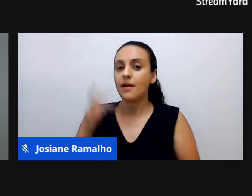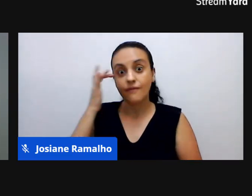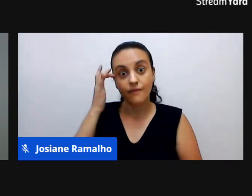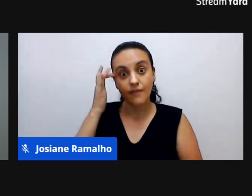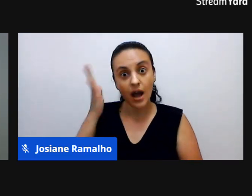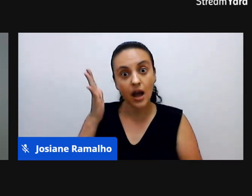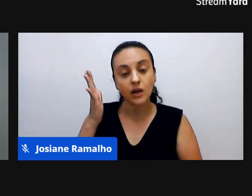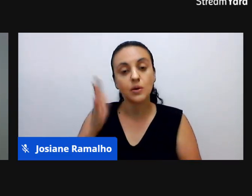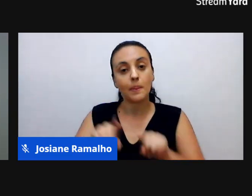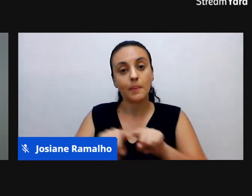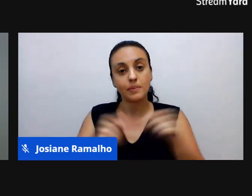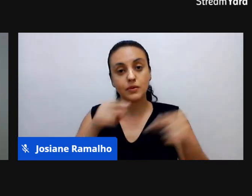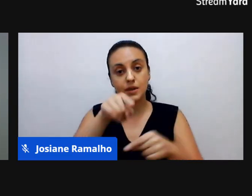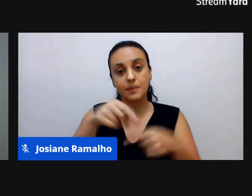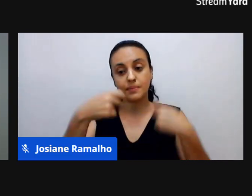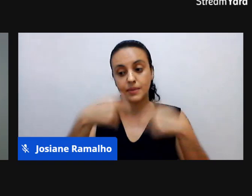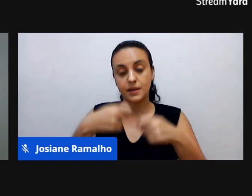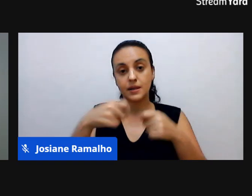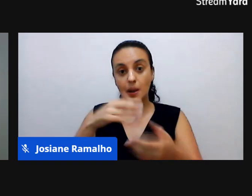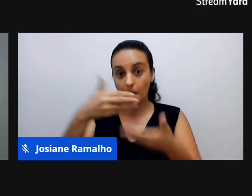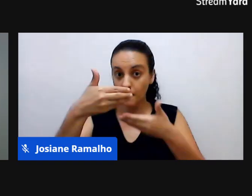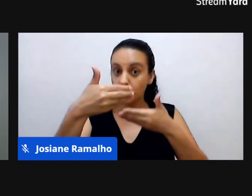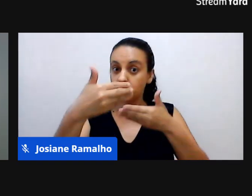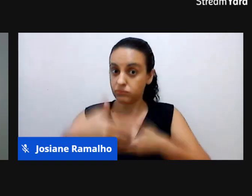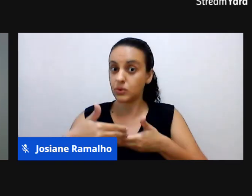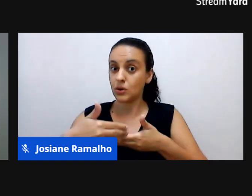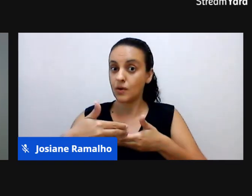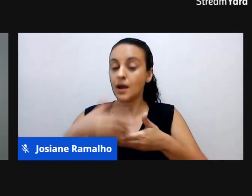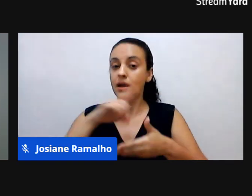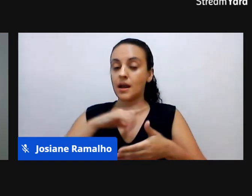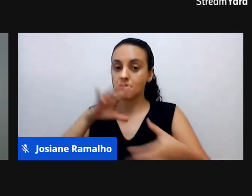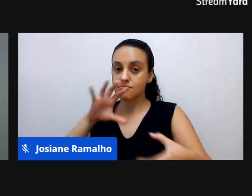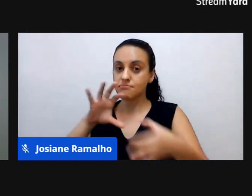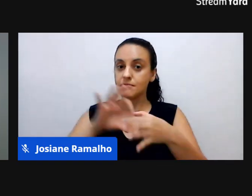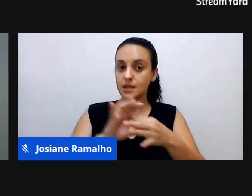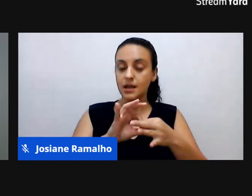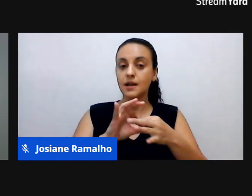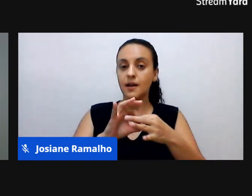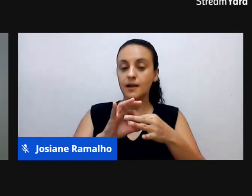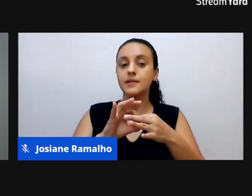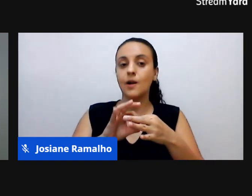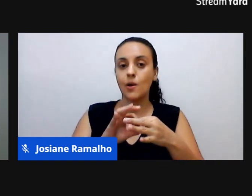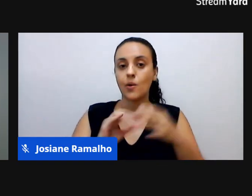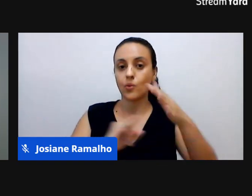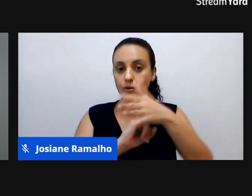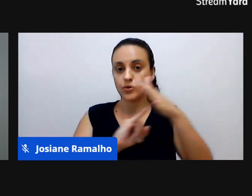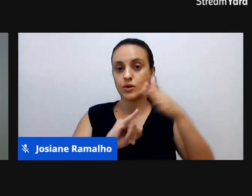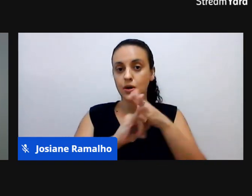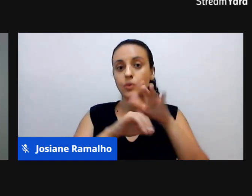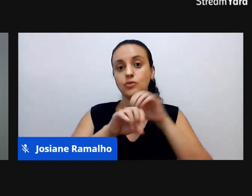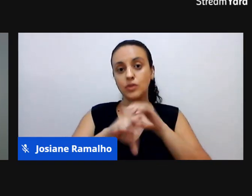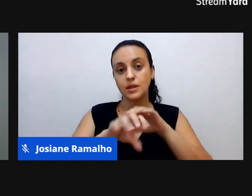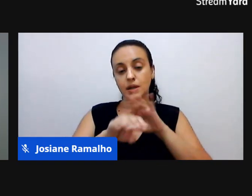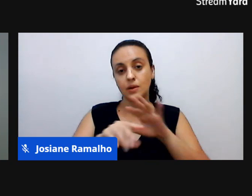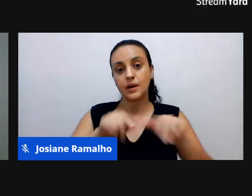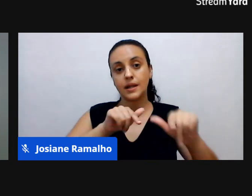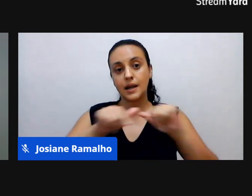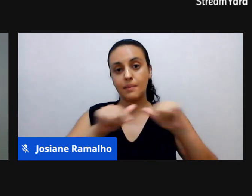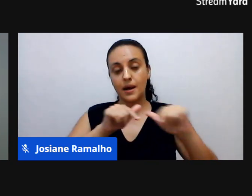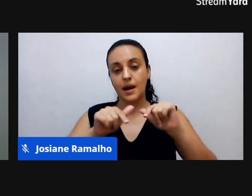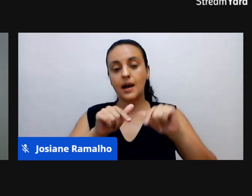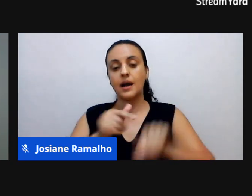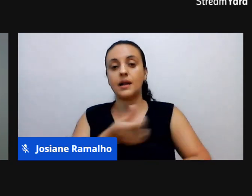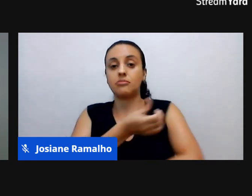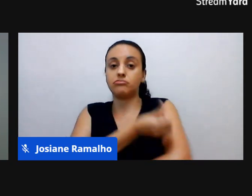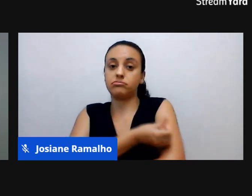de ensino, no nível fundamental ou médio, tá certo? Bom, não falei de mim, não é